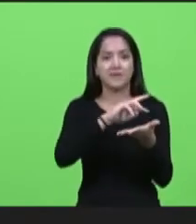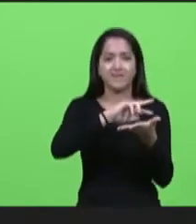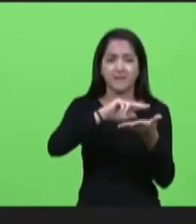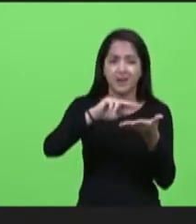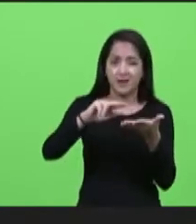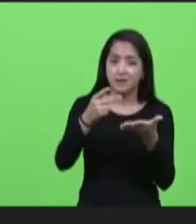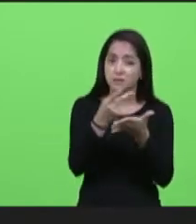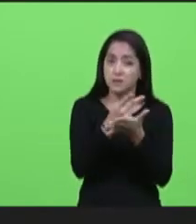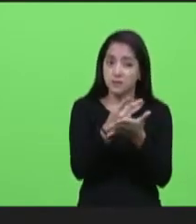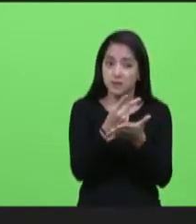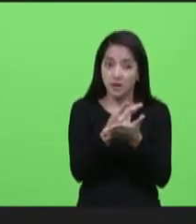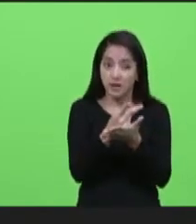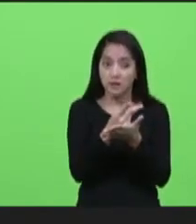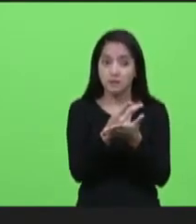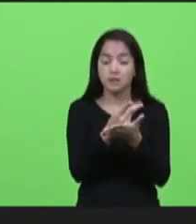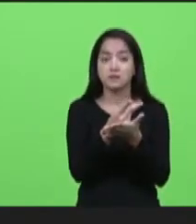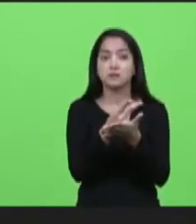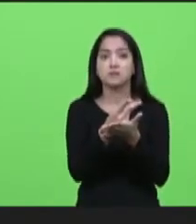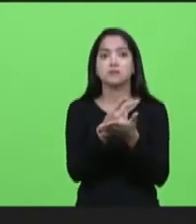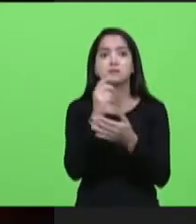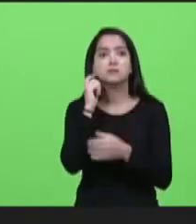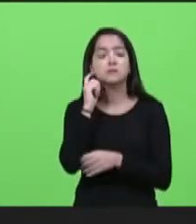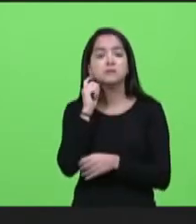irregularidades na licitação. E depois,